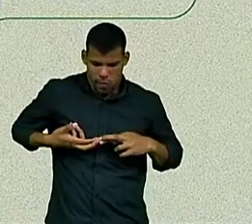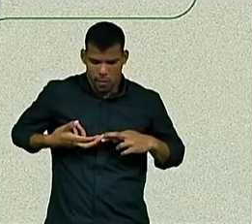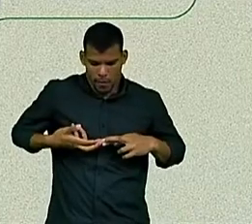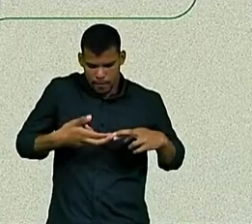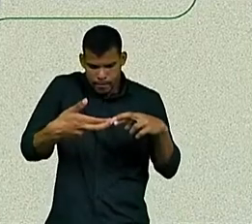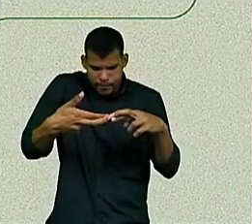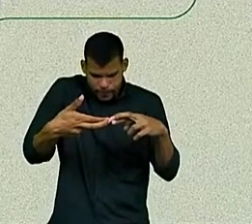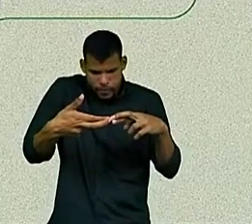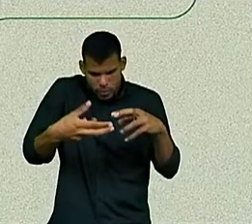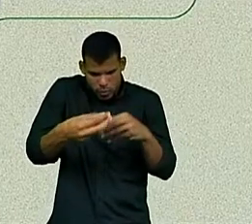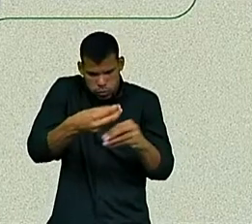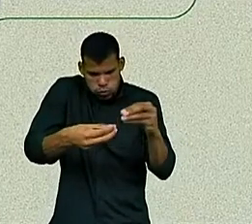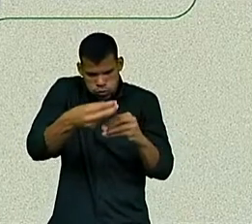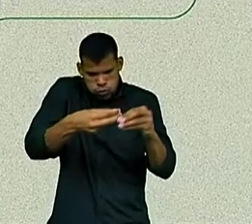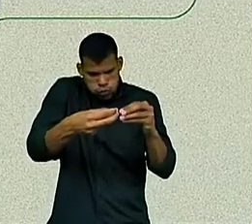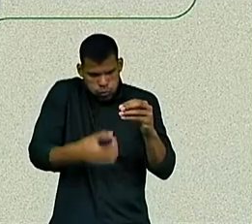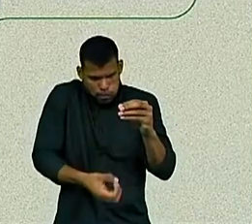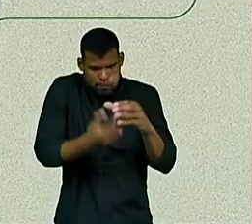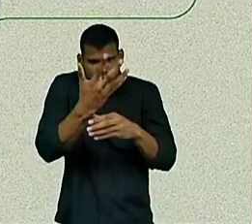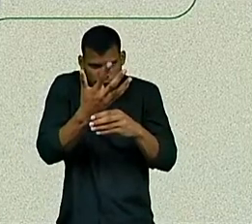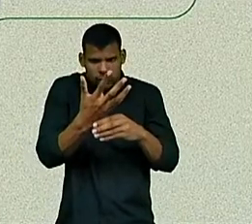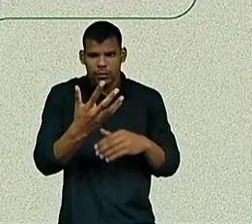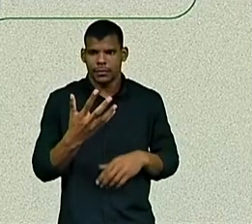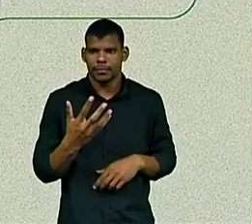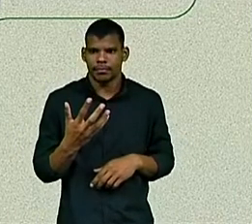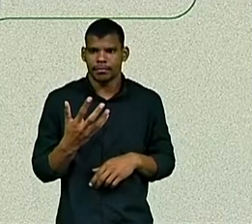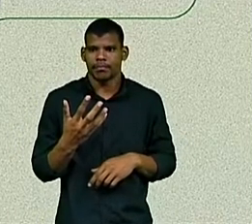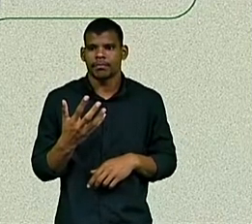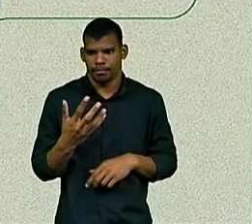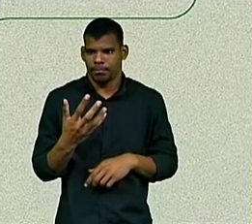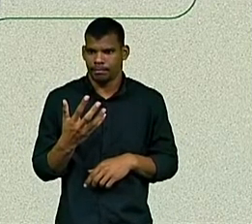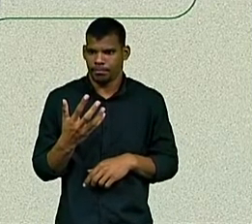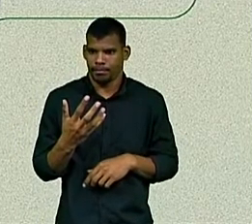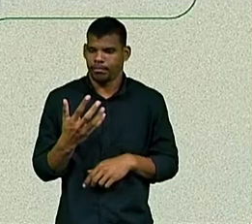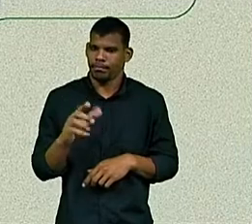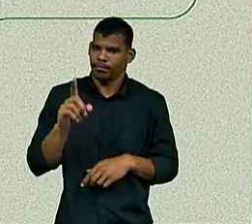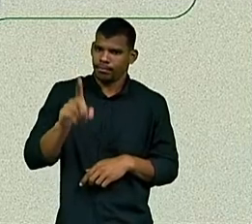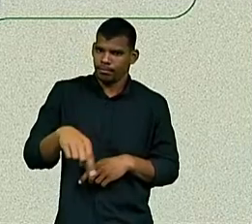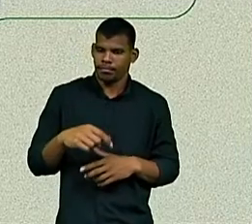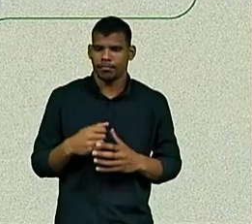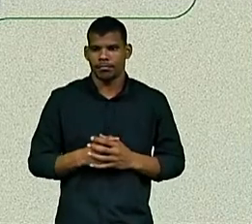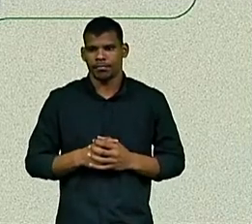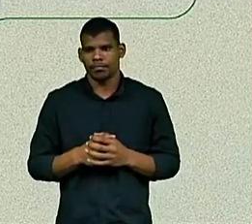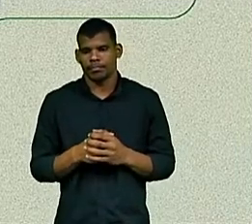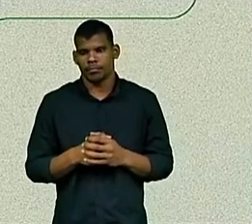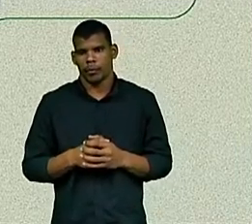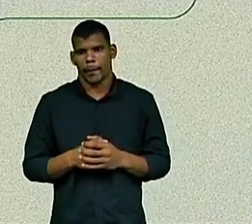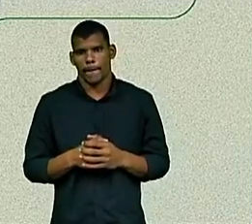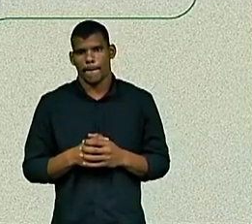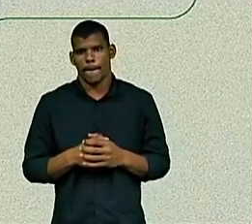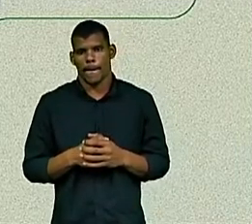o nome é auto explicativo né eu vou combinar DNA